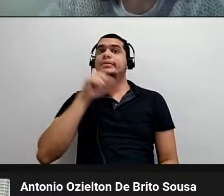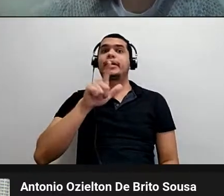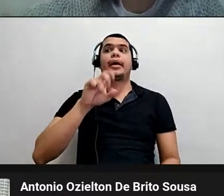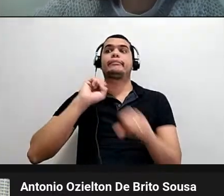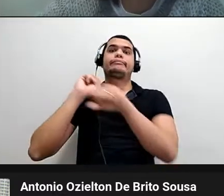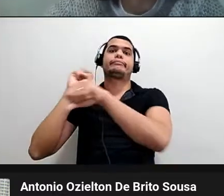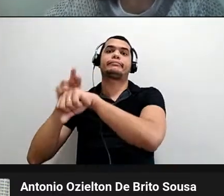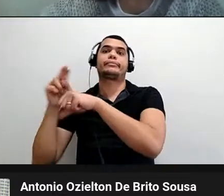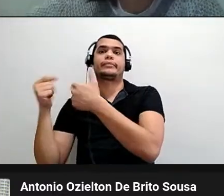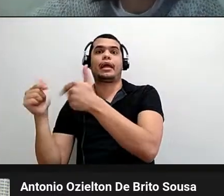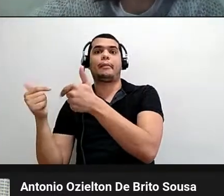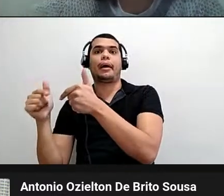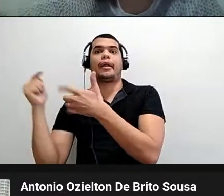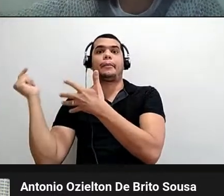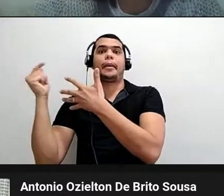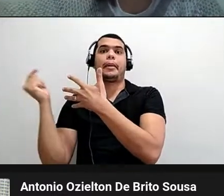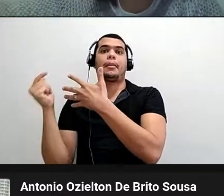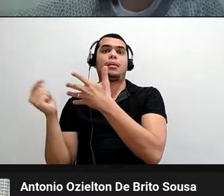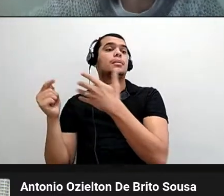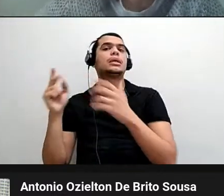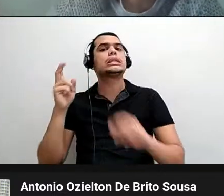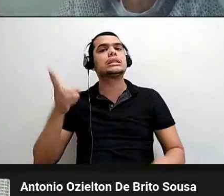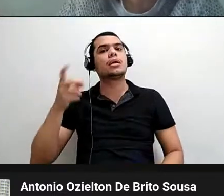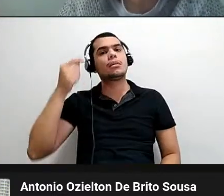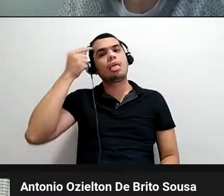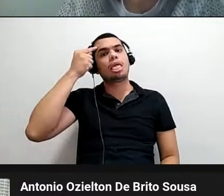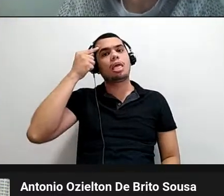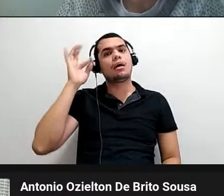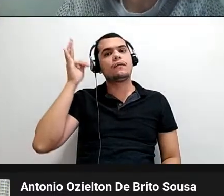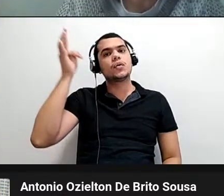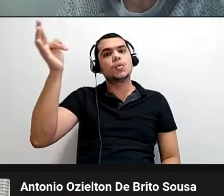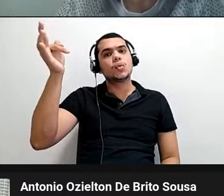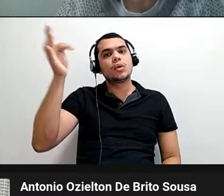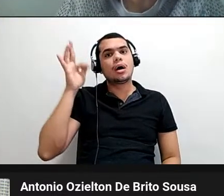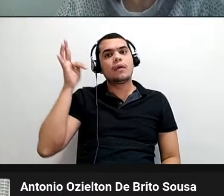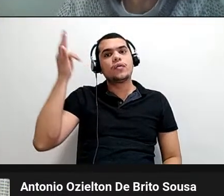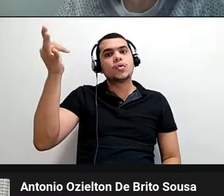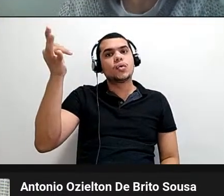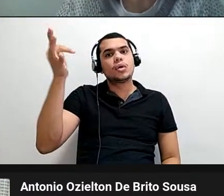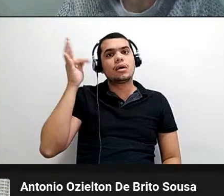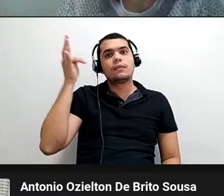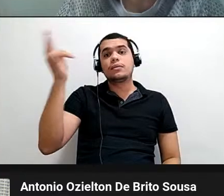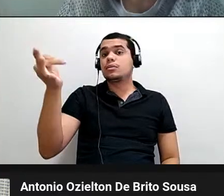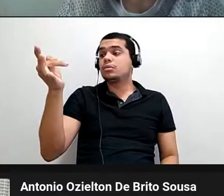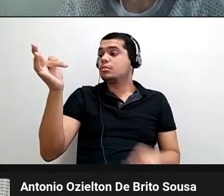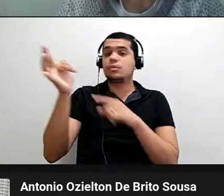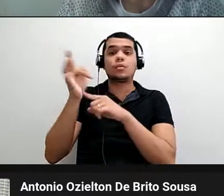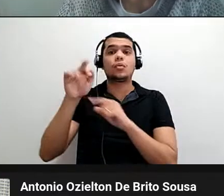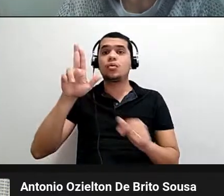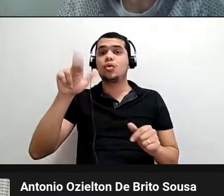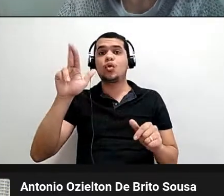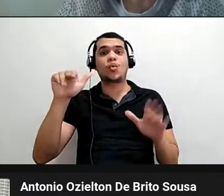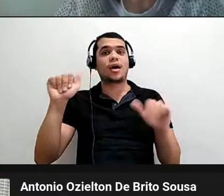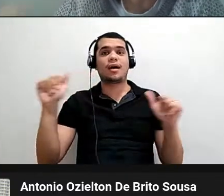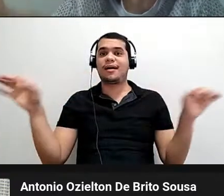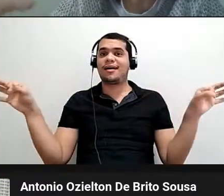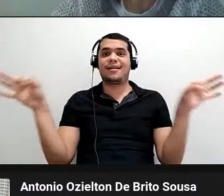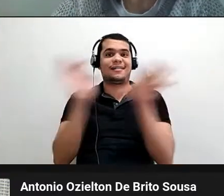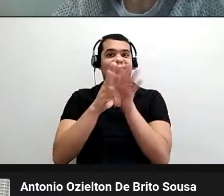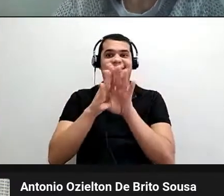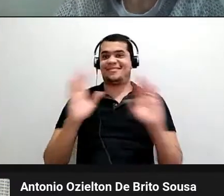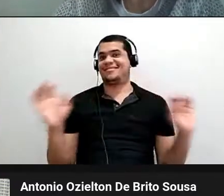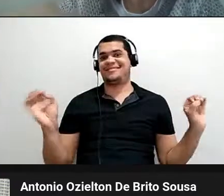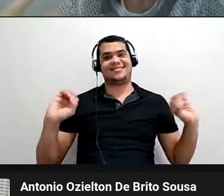emprego assim, assim, assado. é sempre em função de um futuro e a gente, e esse futuro nunca chega, como um